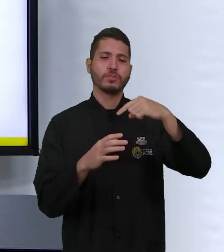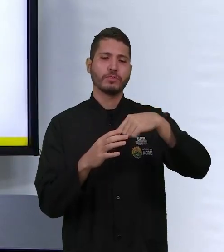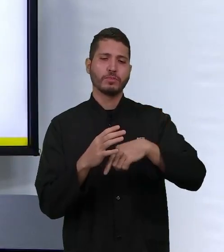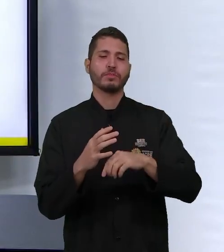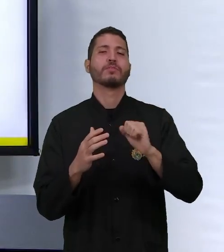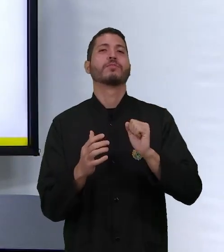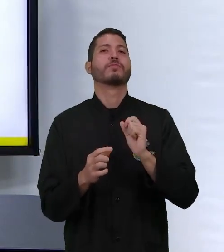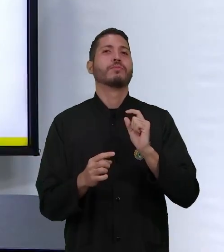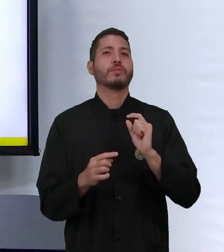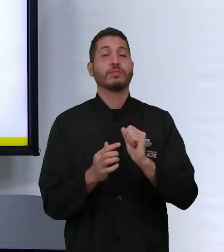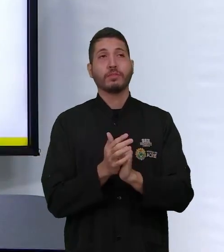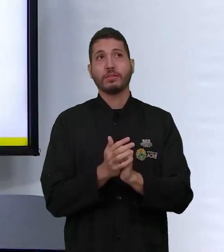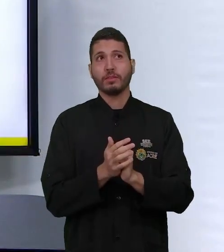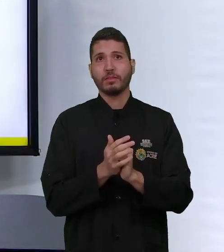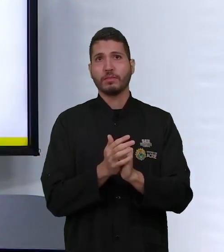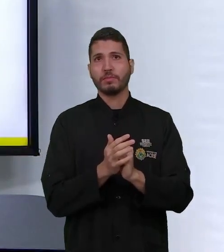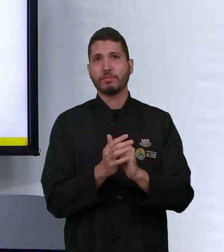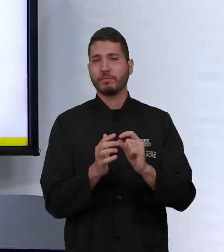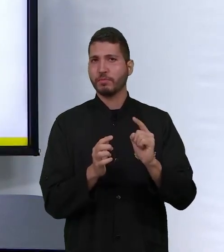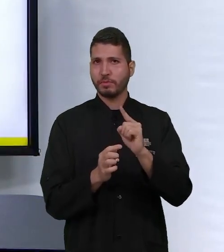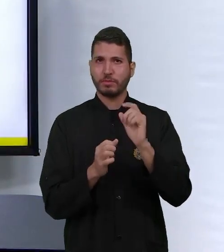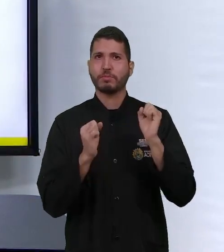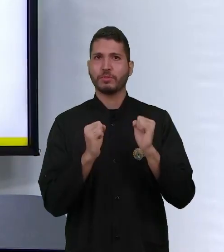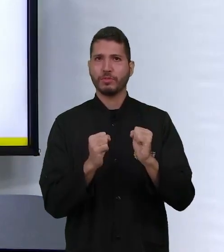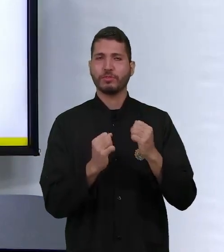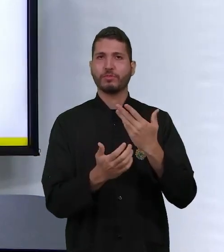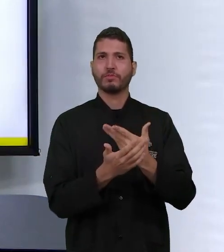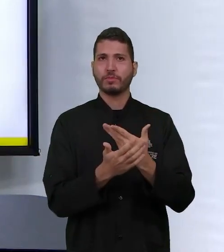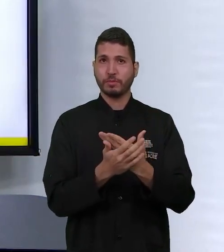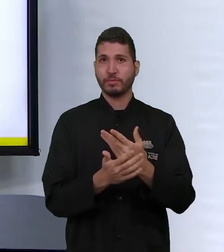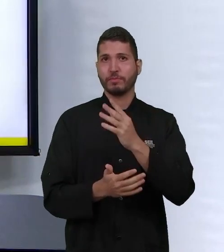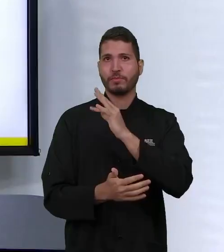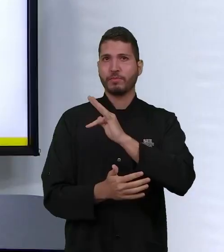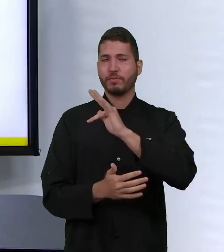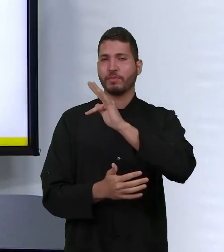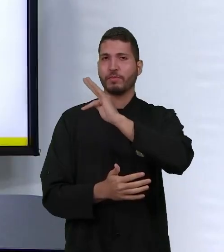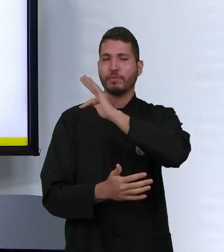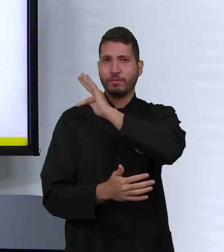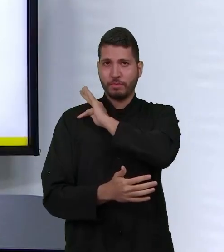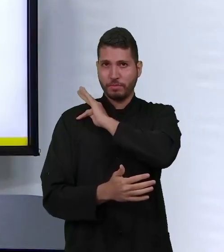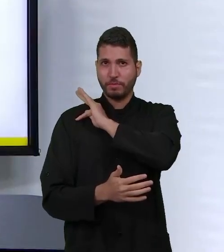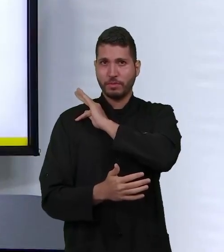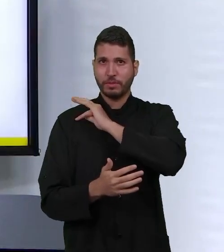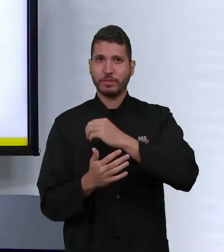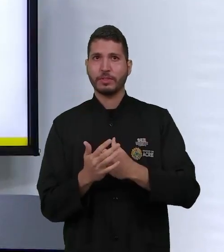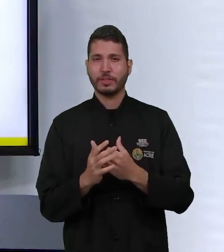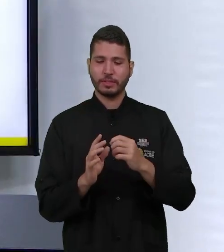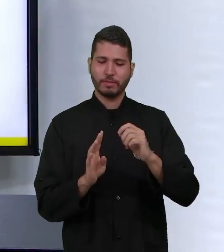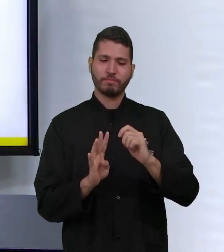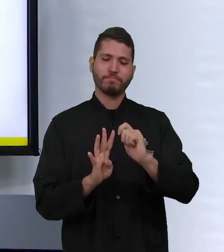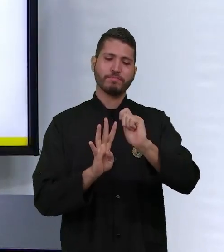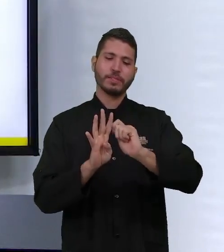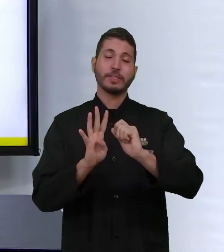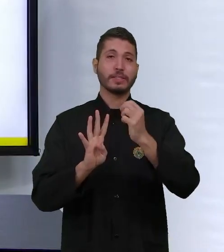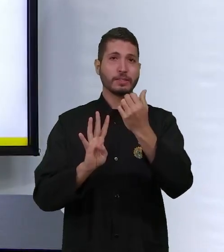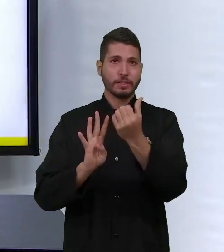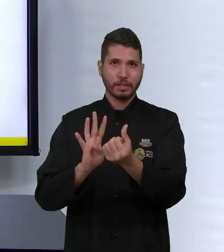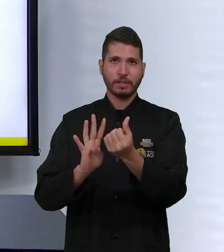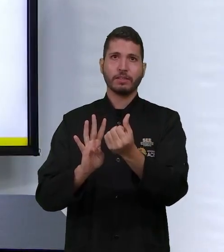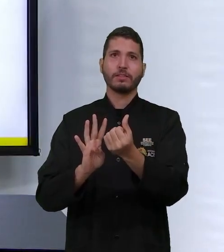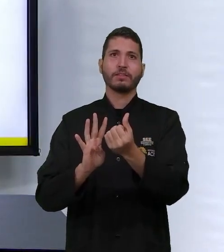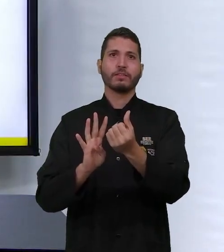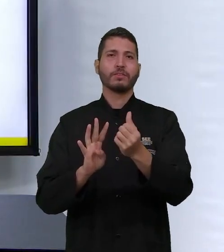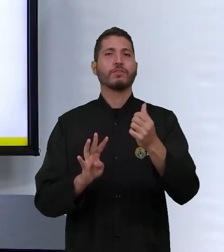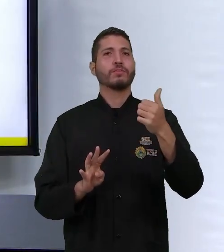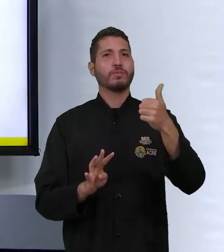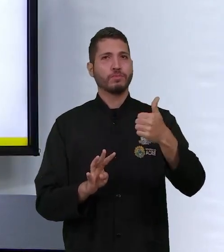outras características. A gente podia estudar na faculdade, a gente estuda um período inteiro. Um período são 6 meses, só Revolução Industrial. 1, 2,